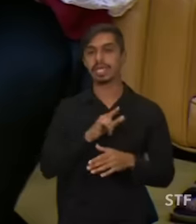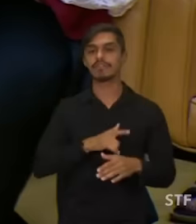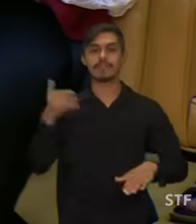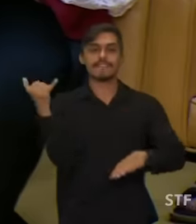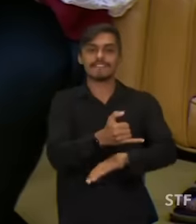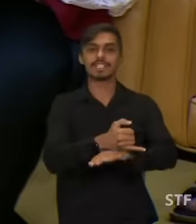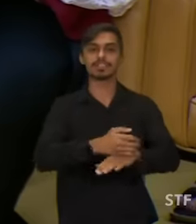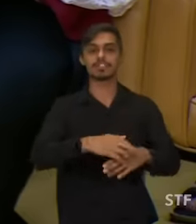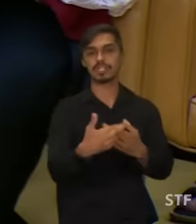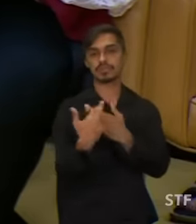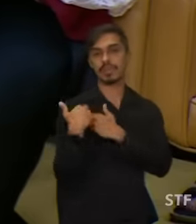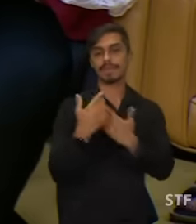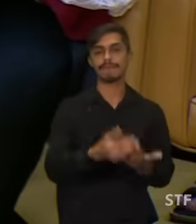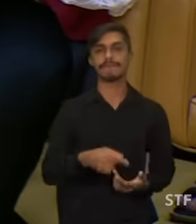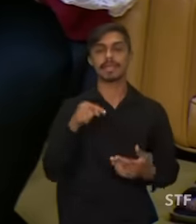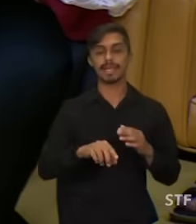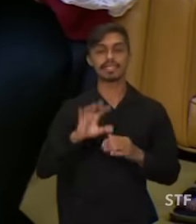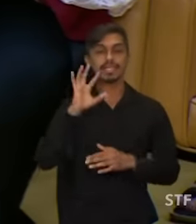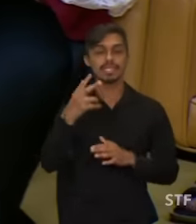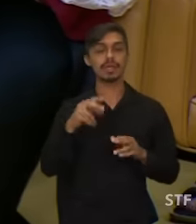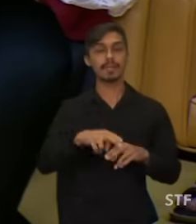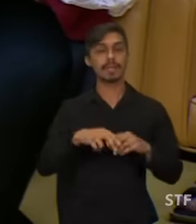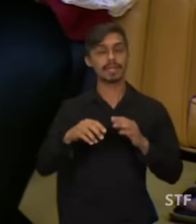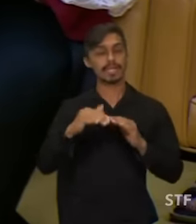e que esta resolução, que é infralegal, arroga-se aí